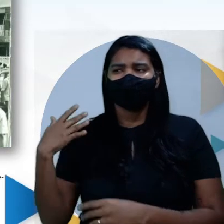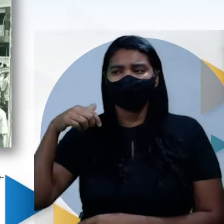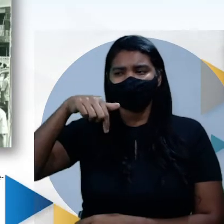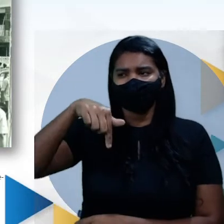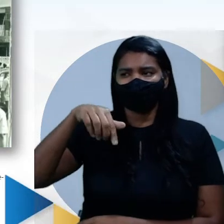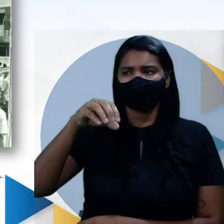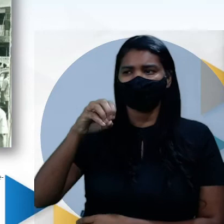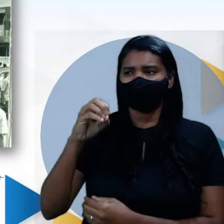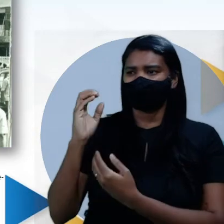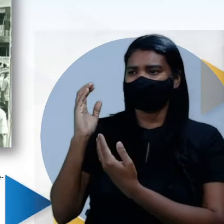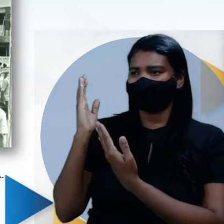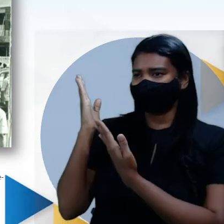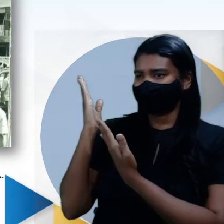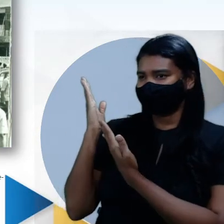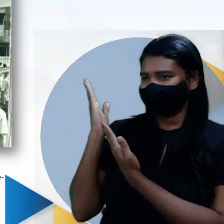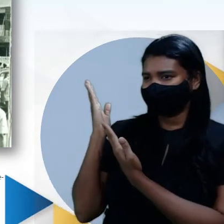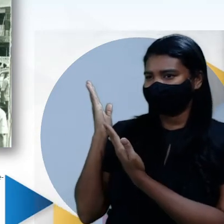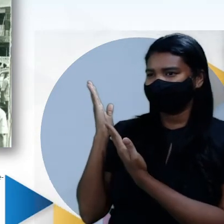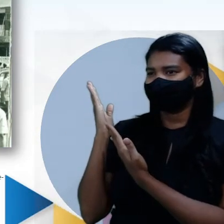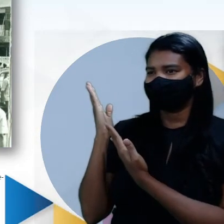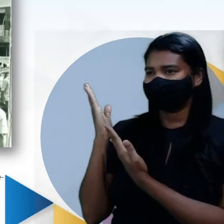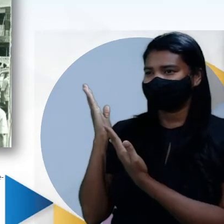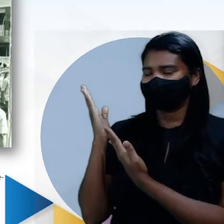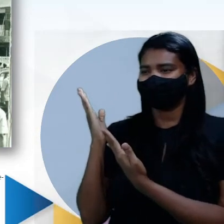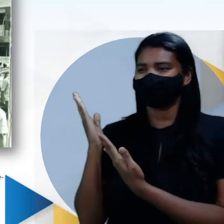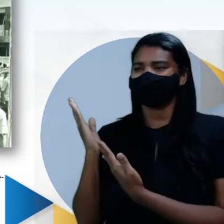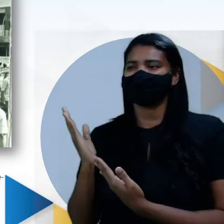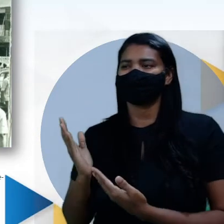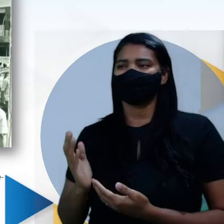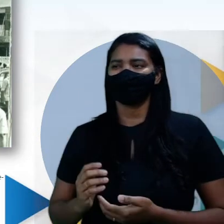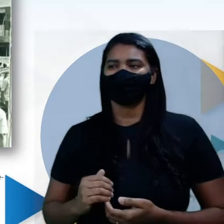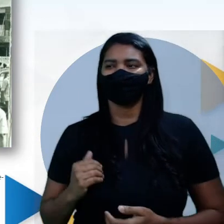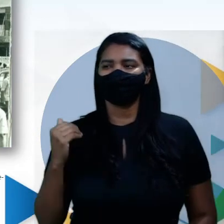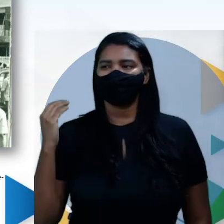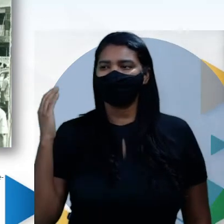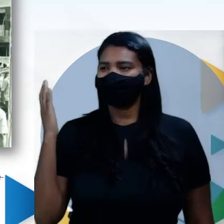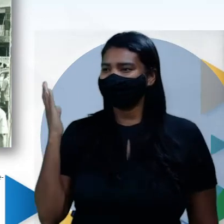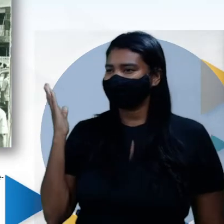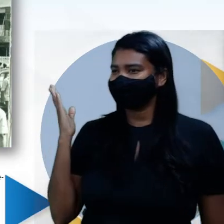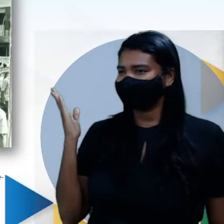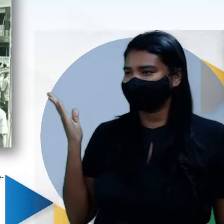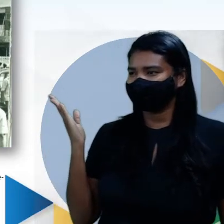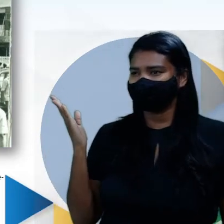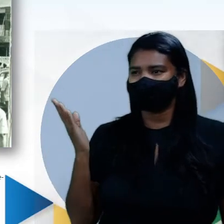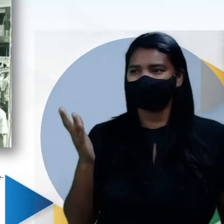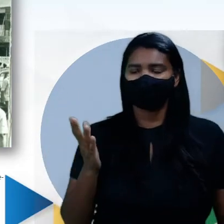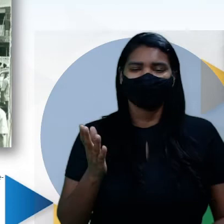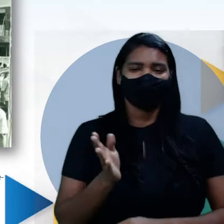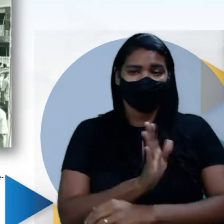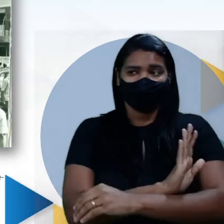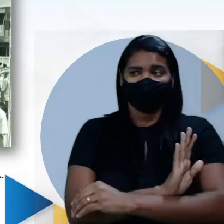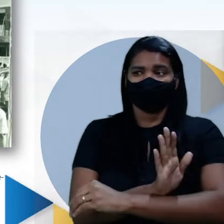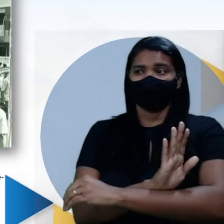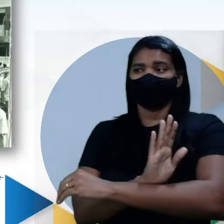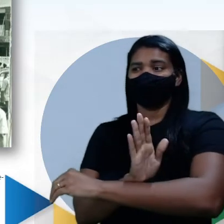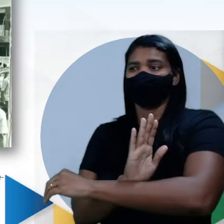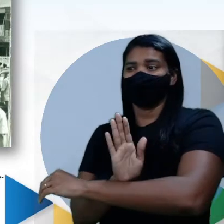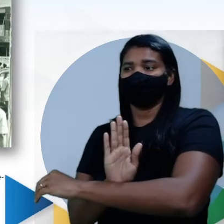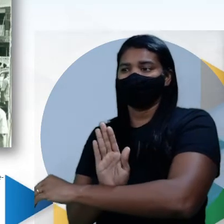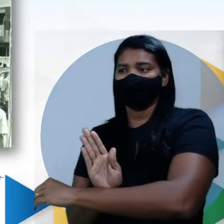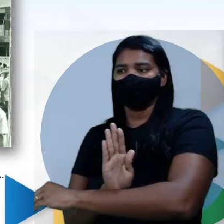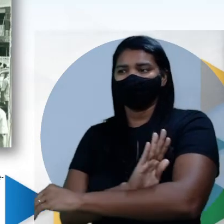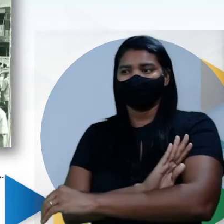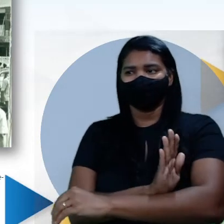pode ver que está estreando em Recife, que nós temos aqui, olha aí, o filme Tubarão. Tubarão, certo? Eu tenho algo para falar